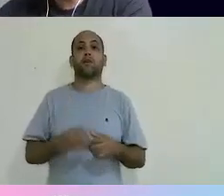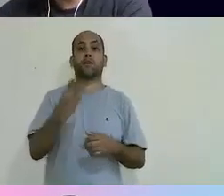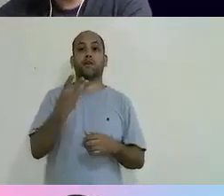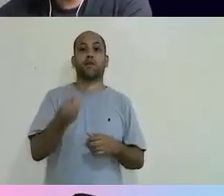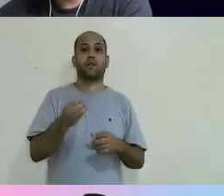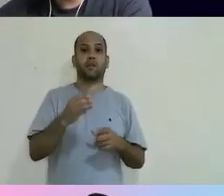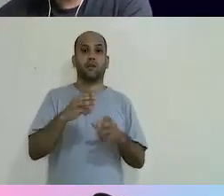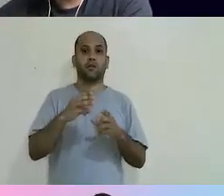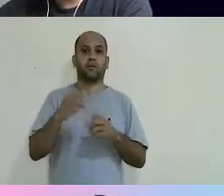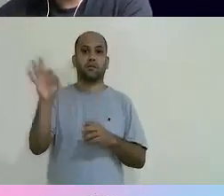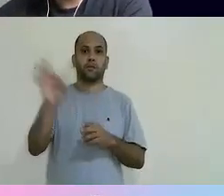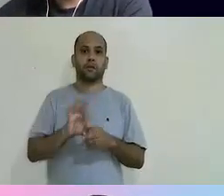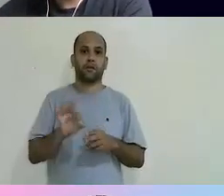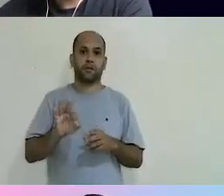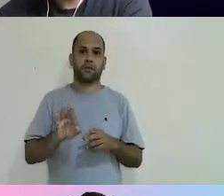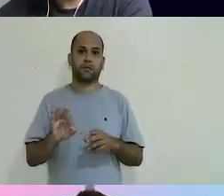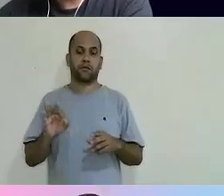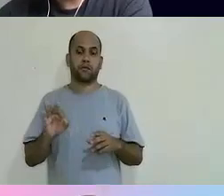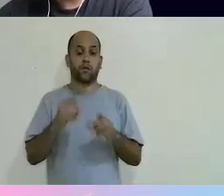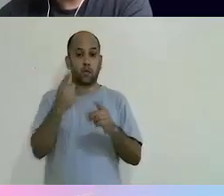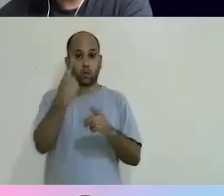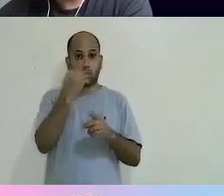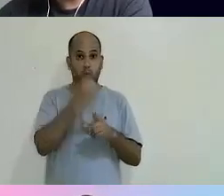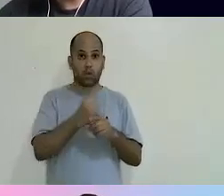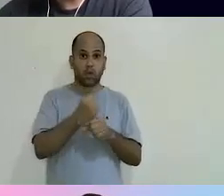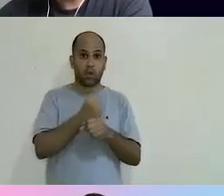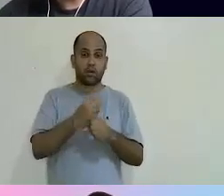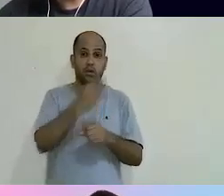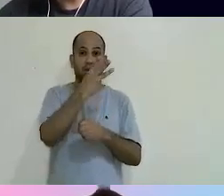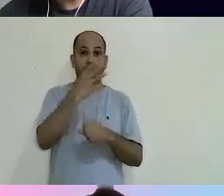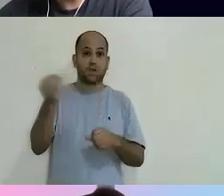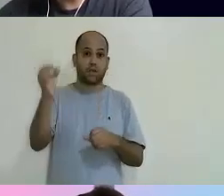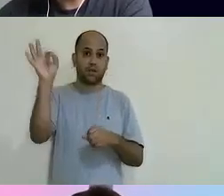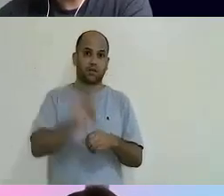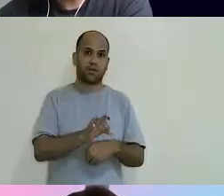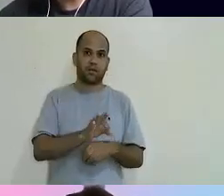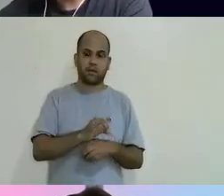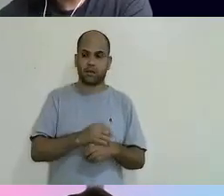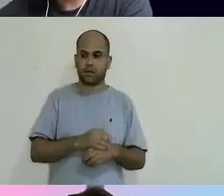de 300%. É a história de se colocar em movimento,